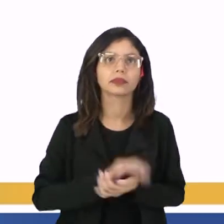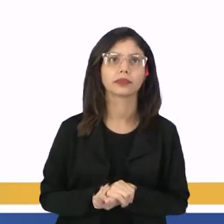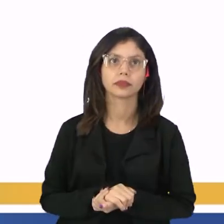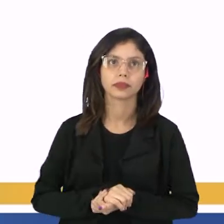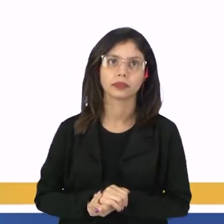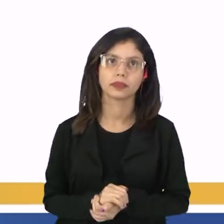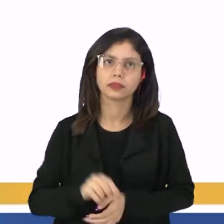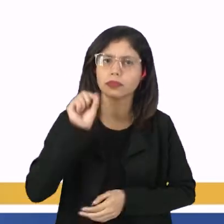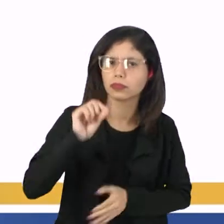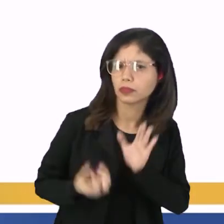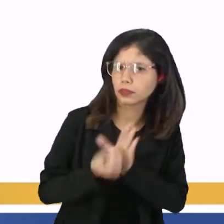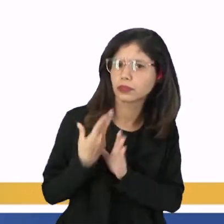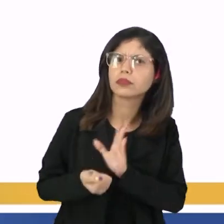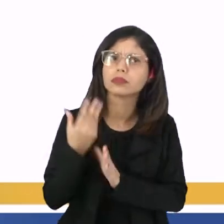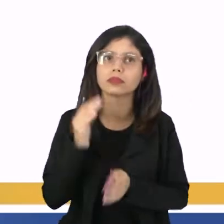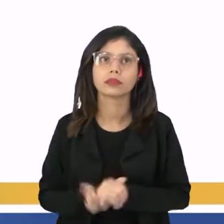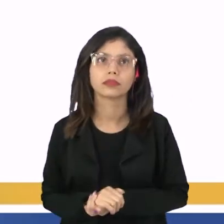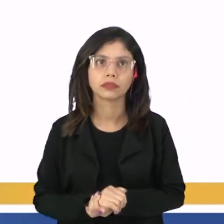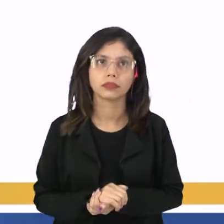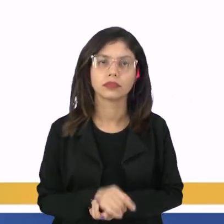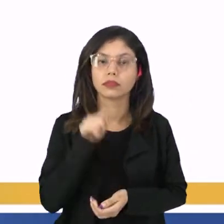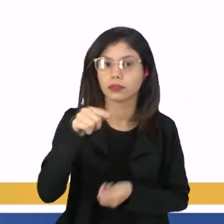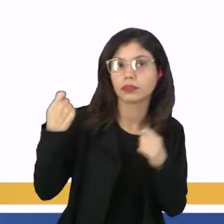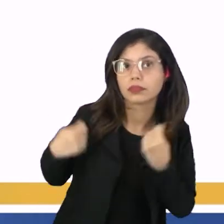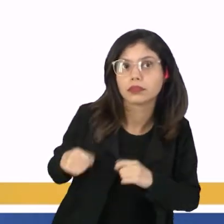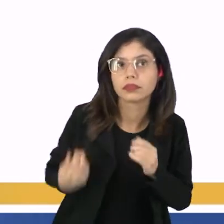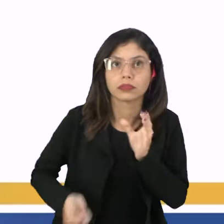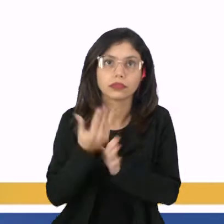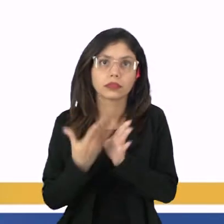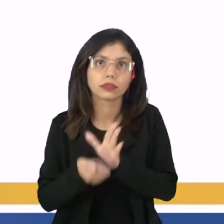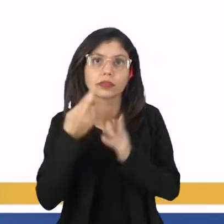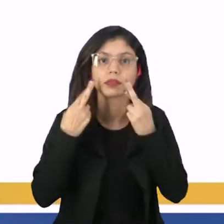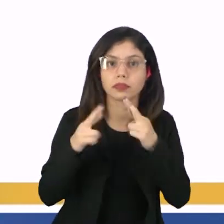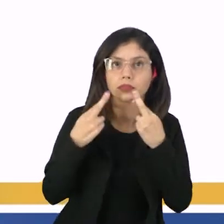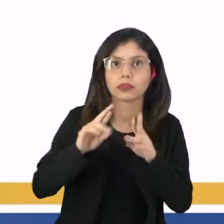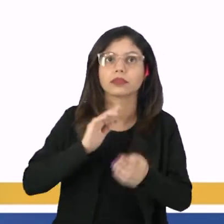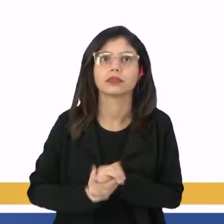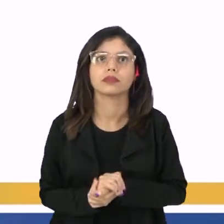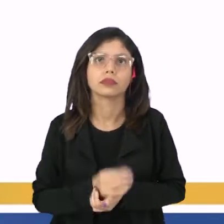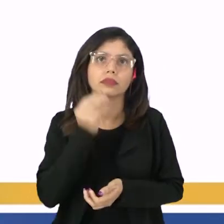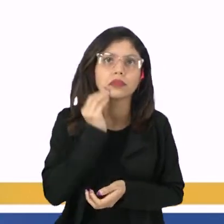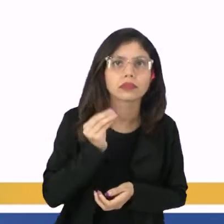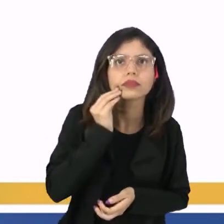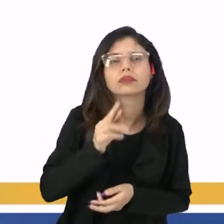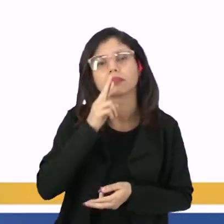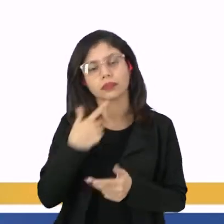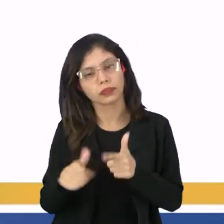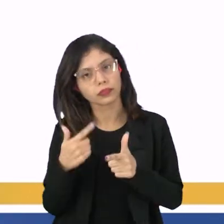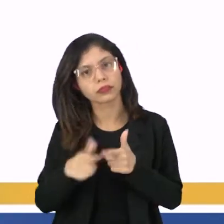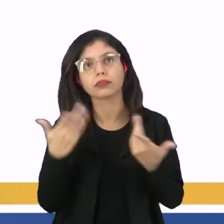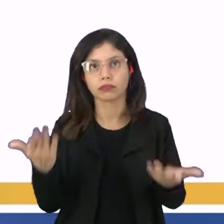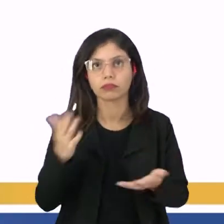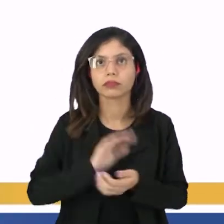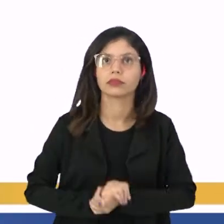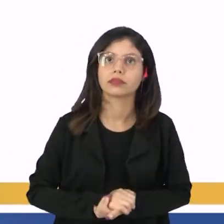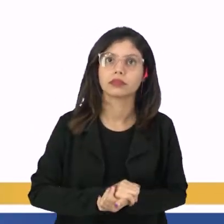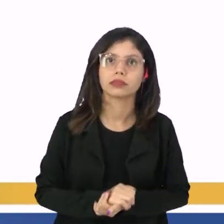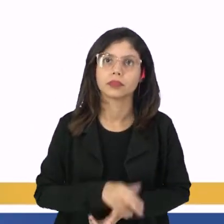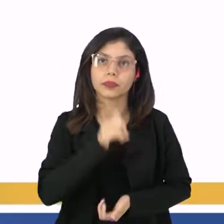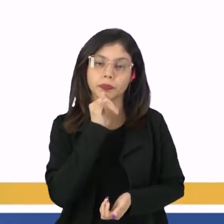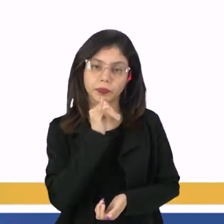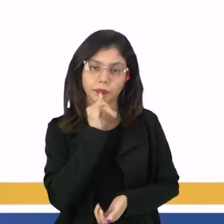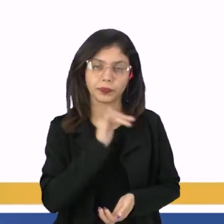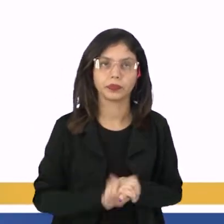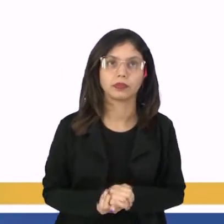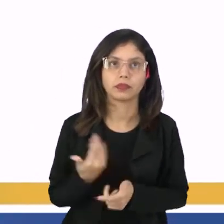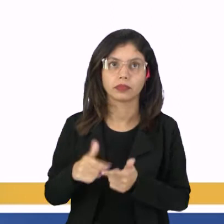reclamação. O que será produzido? Você deve produzir uma carta de reclamação para tentar resolver um problema.